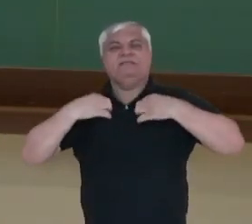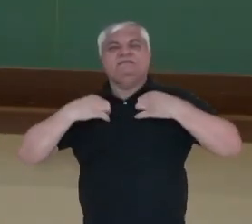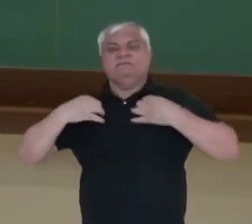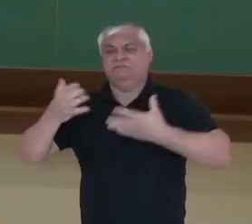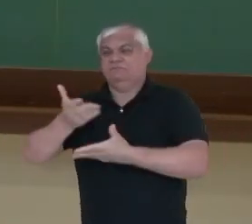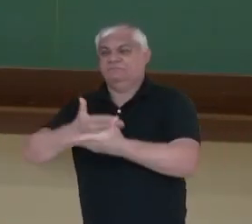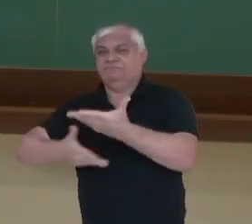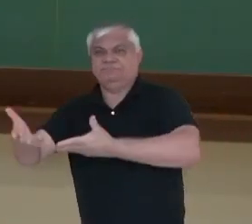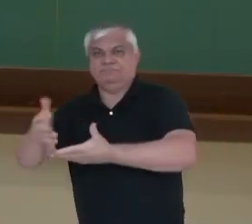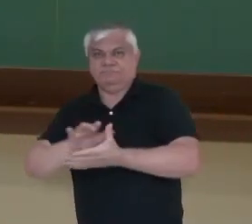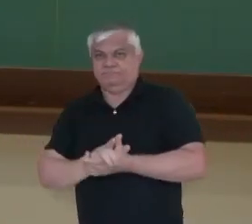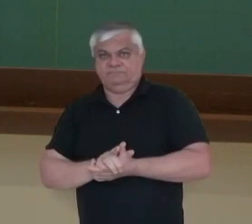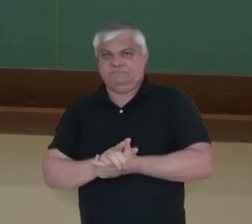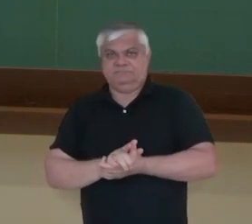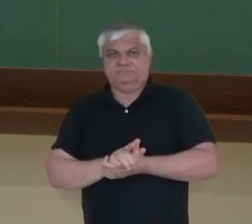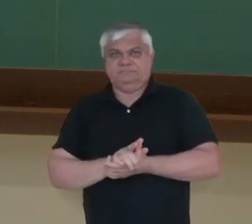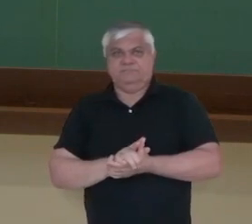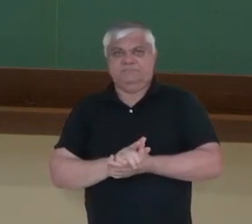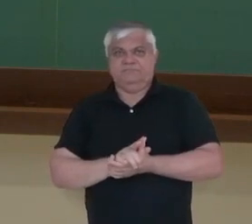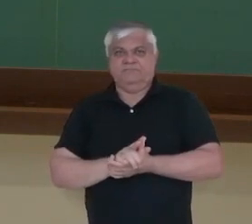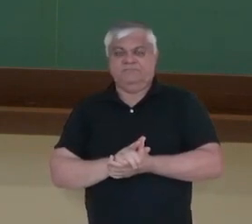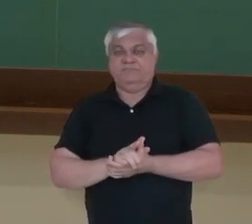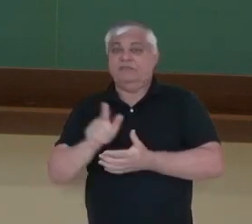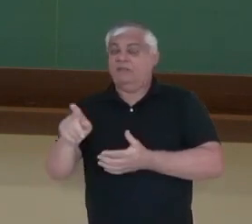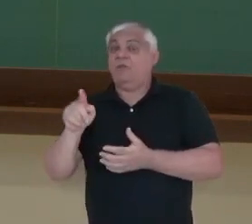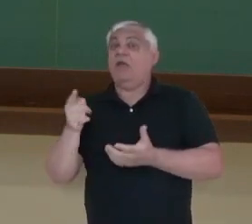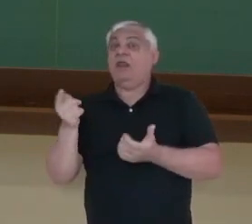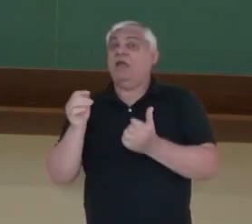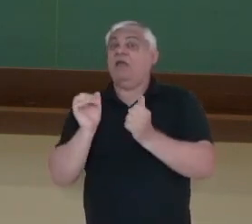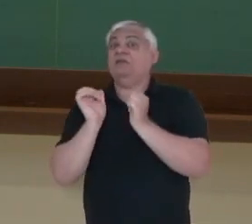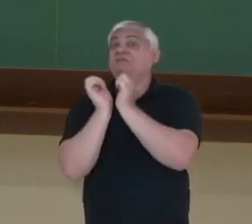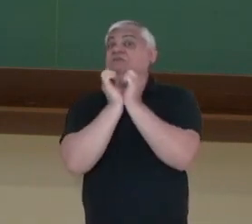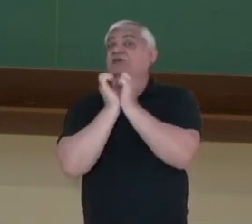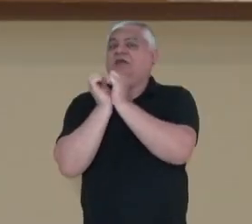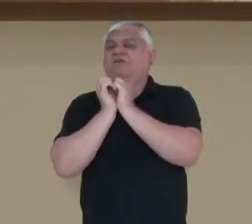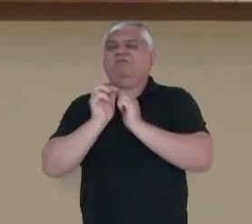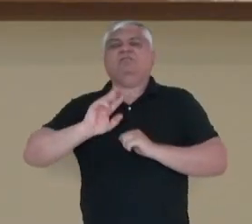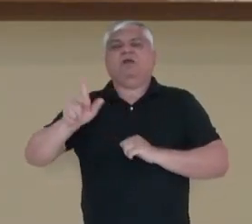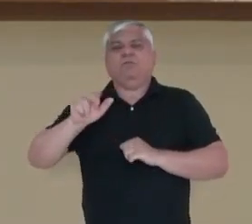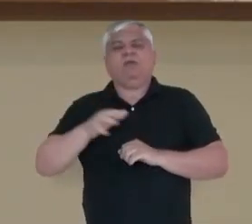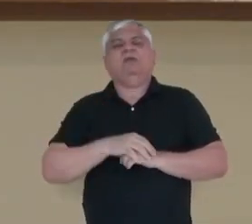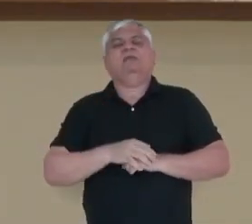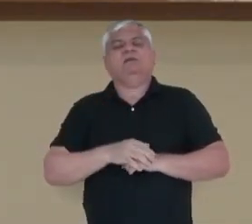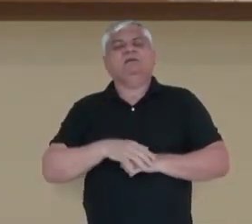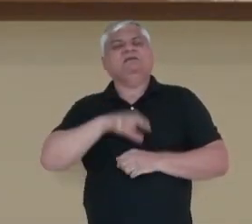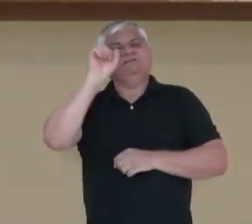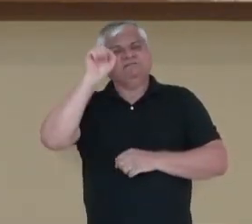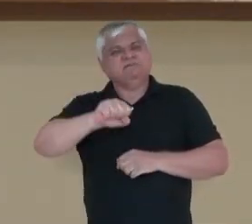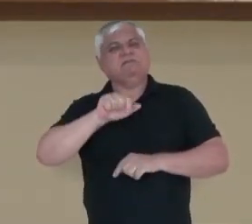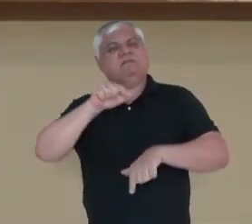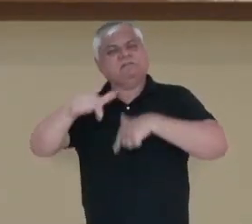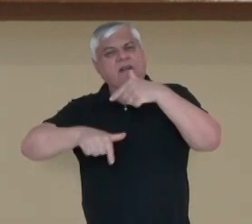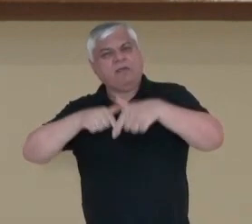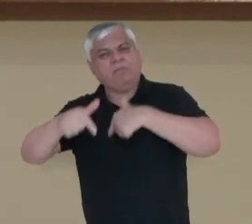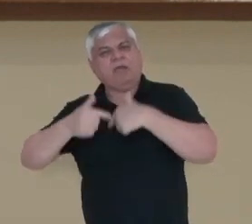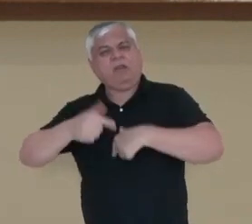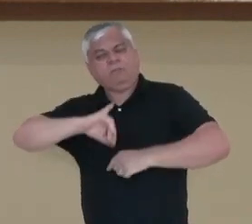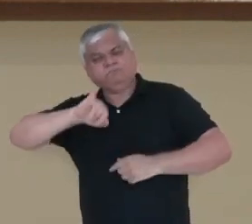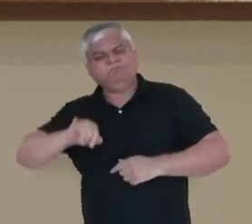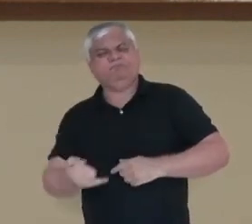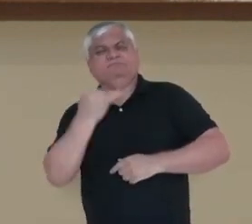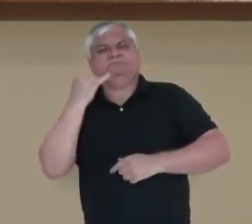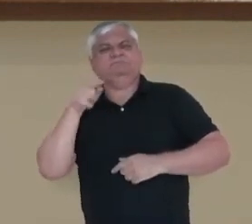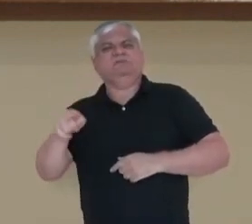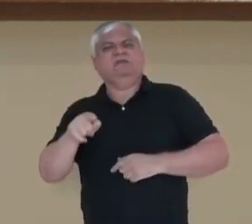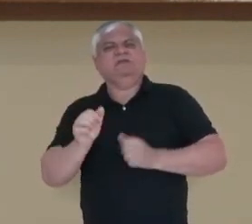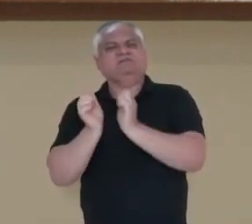eles diziam que não era mais um processo de escravidão, mas era sim um trabalho escravo, onde inclusive